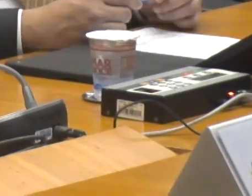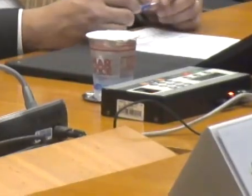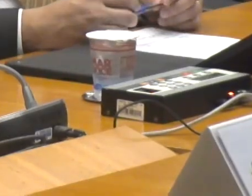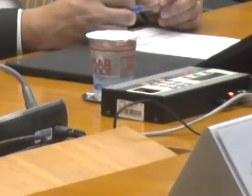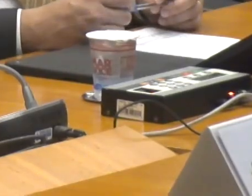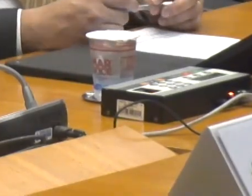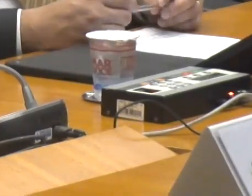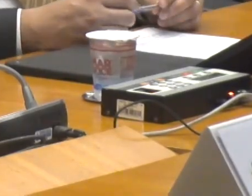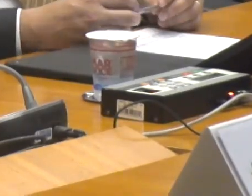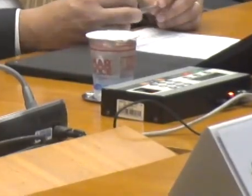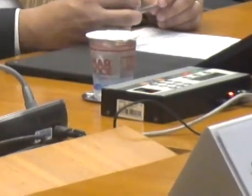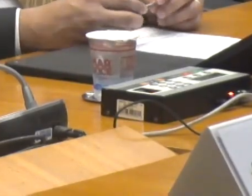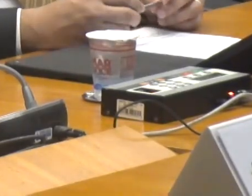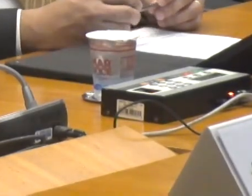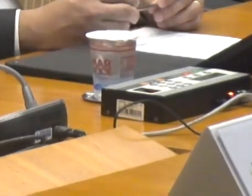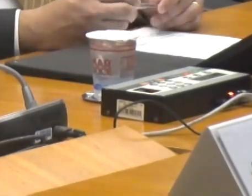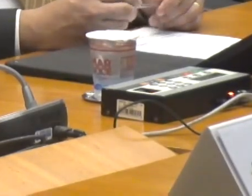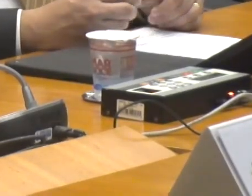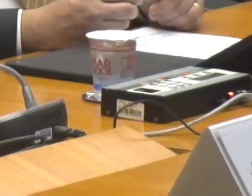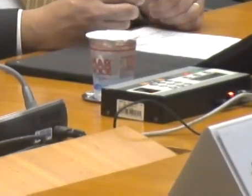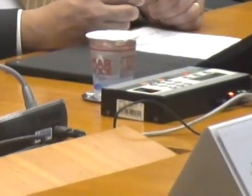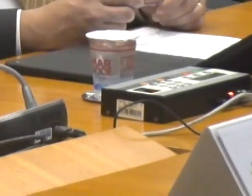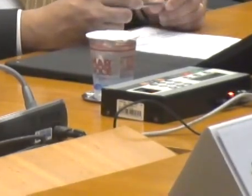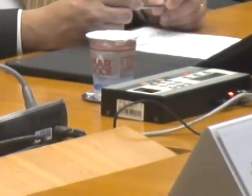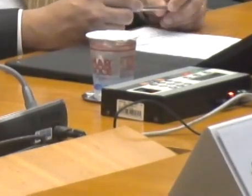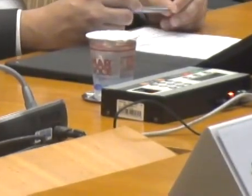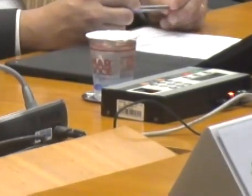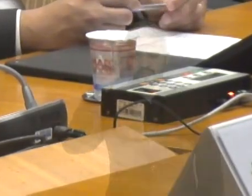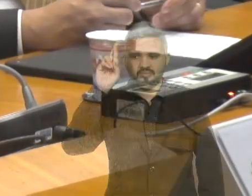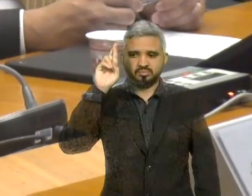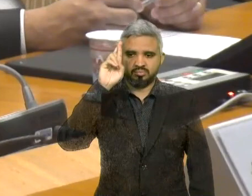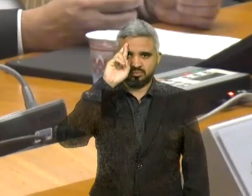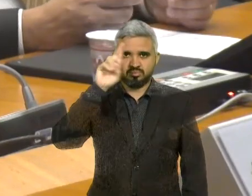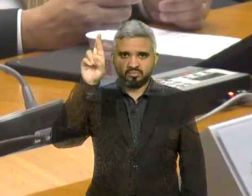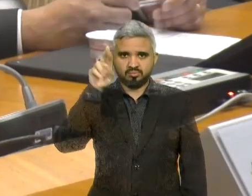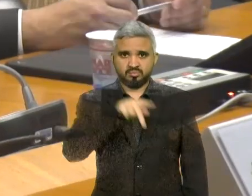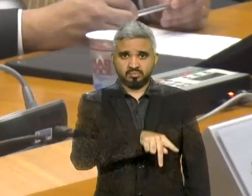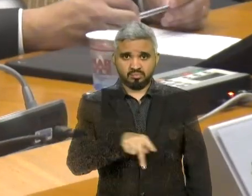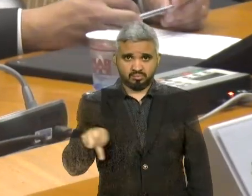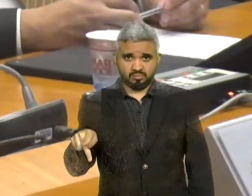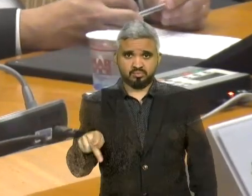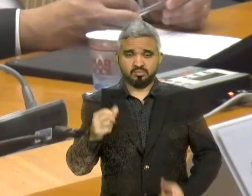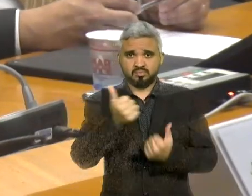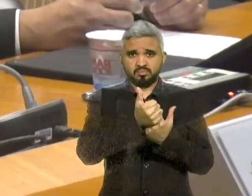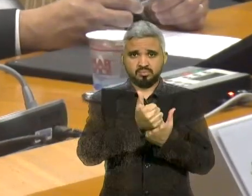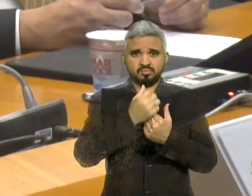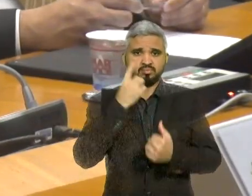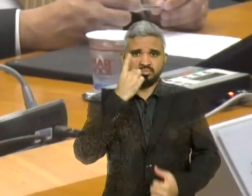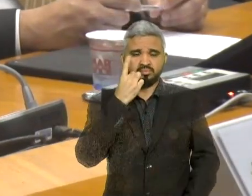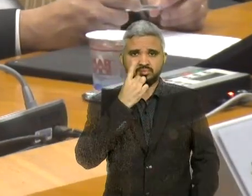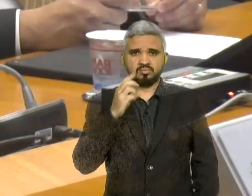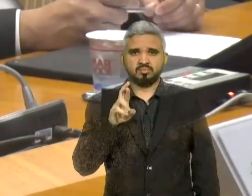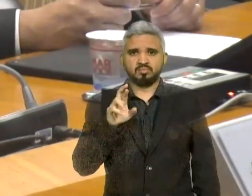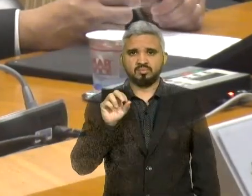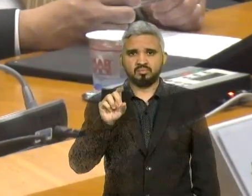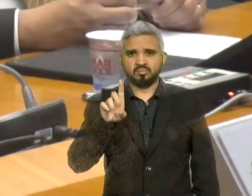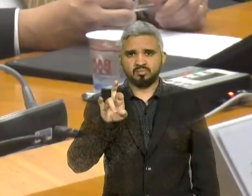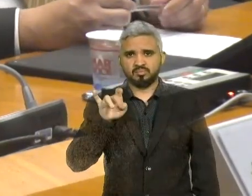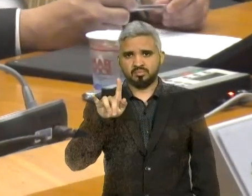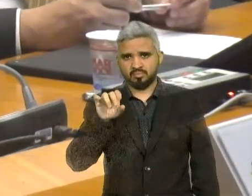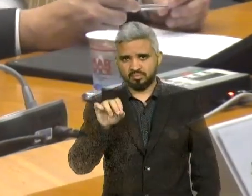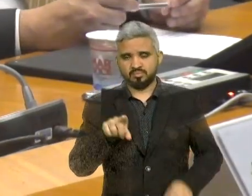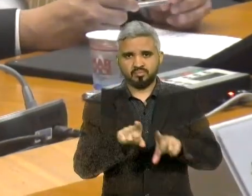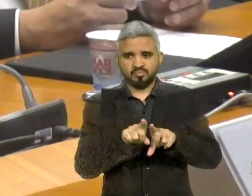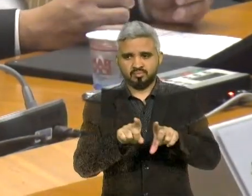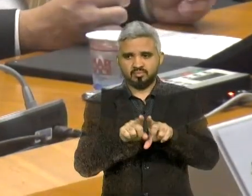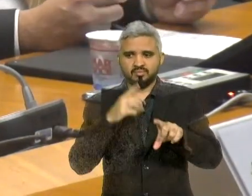Excelentíssimo senhor presidente em exercício, deputado Rodrigo Lago, deputada Fabiana, que faz